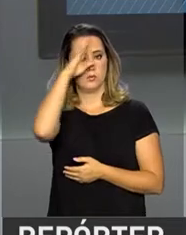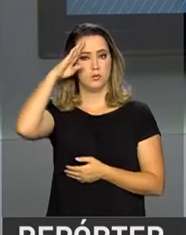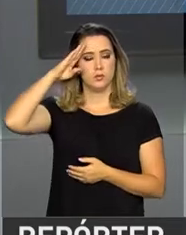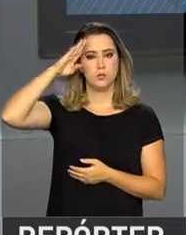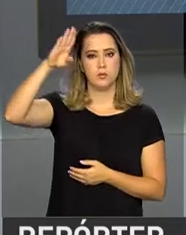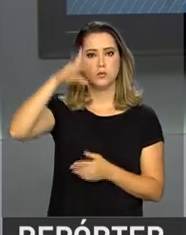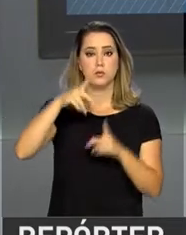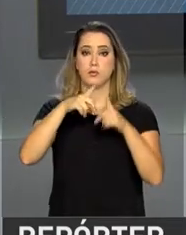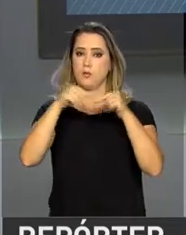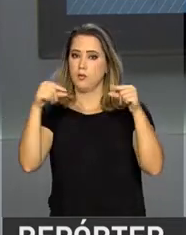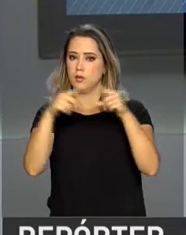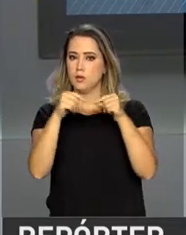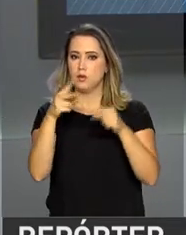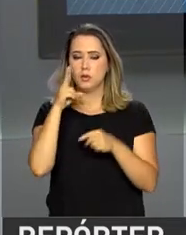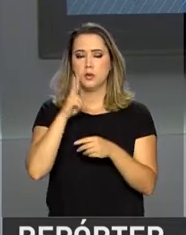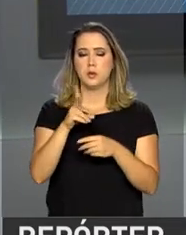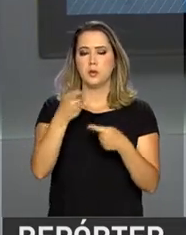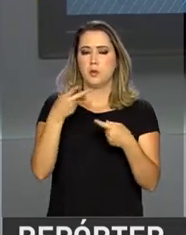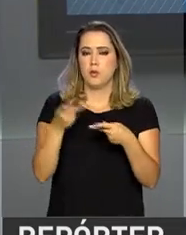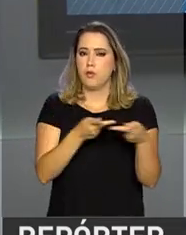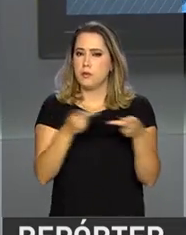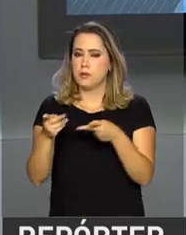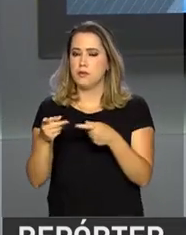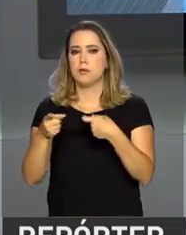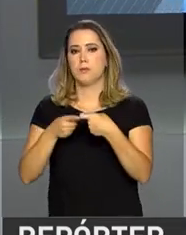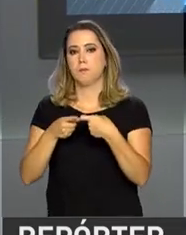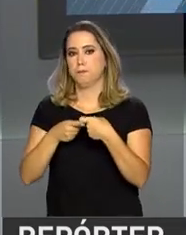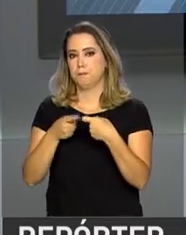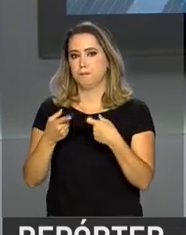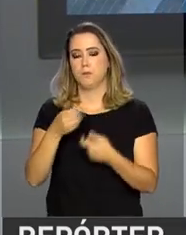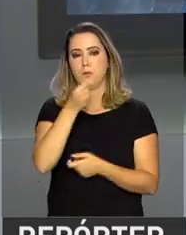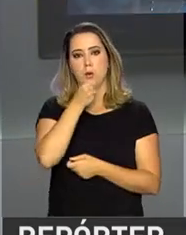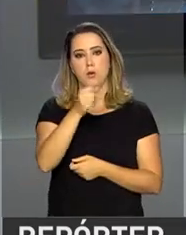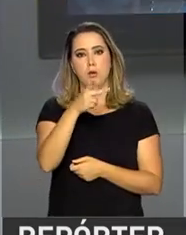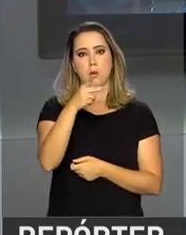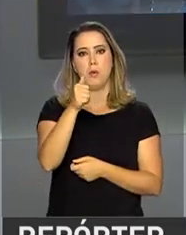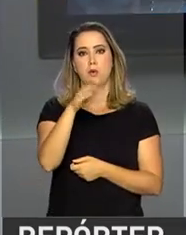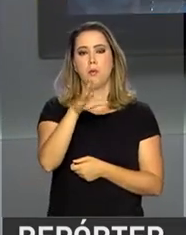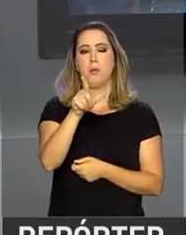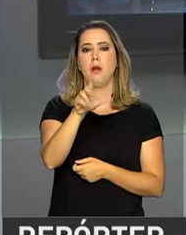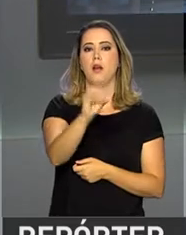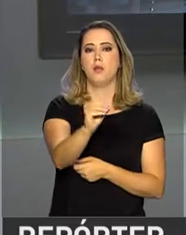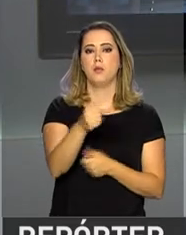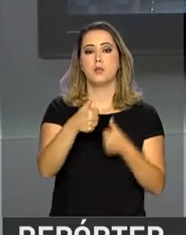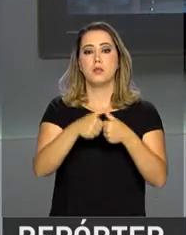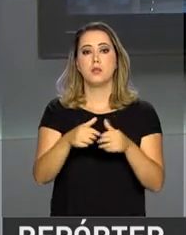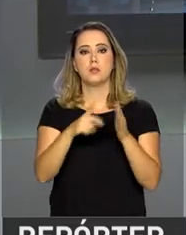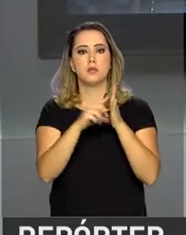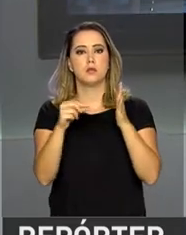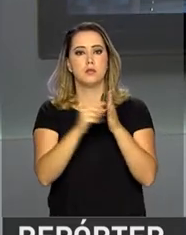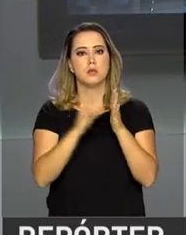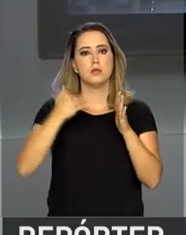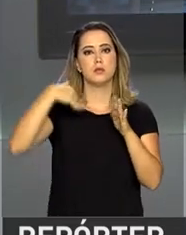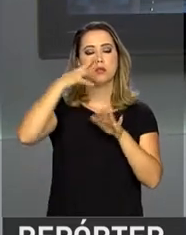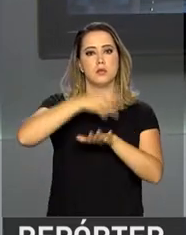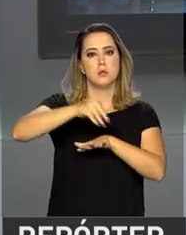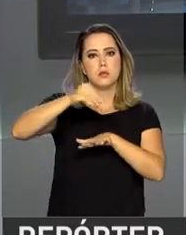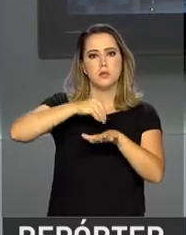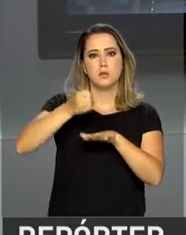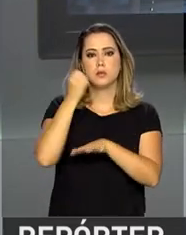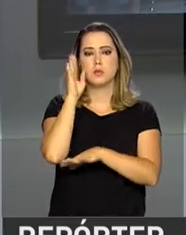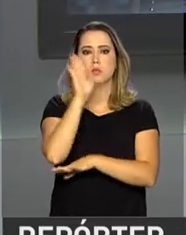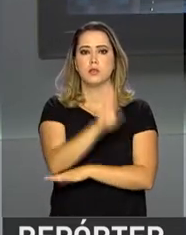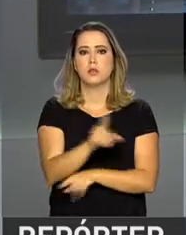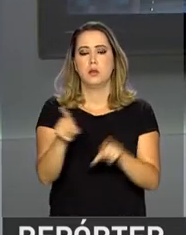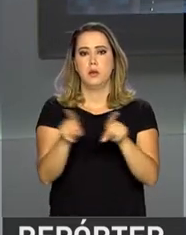do Exército, em Brasília, para uma avaliação médica. O repórter Pablo Mundim está no Palácio do Planalto e tem mais informações. Boa